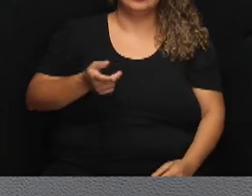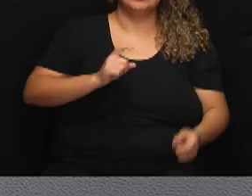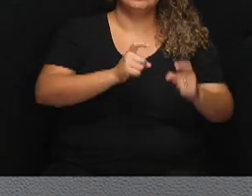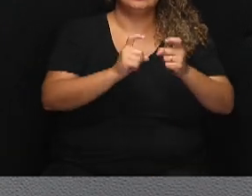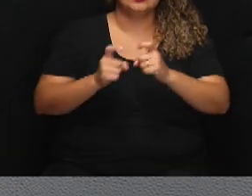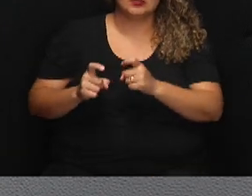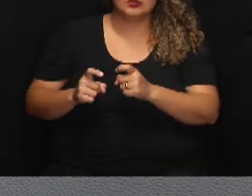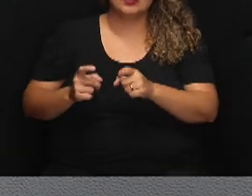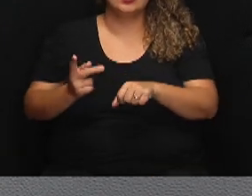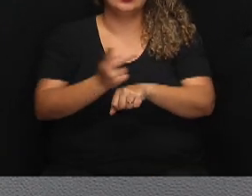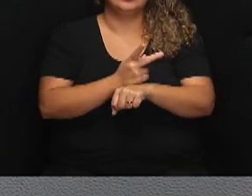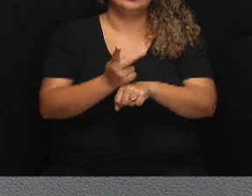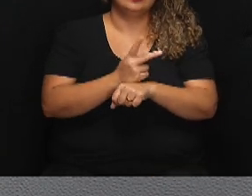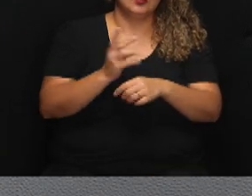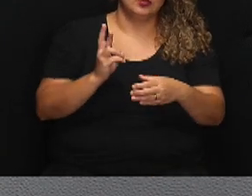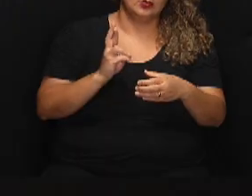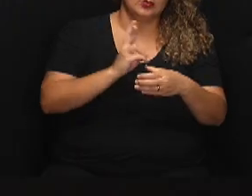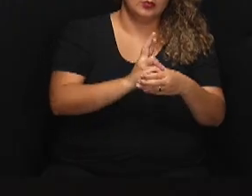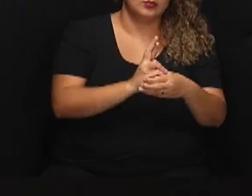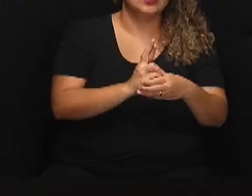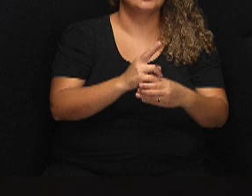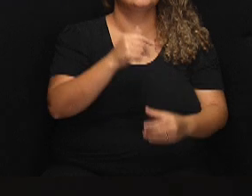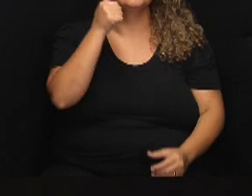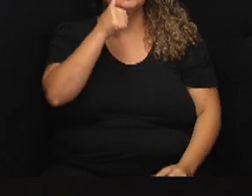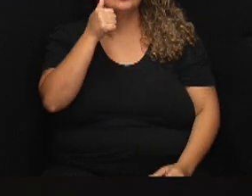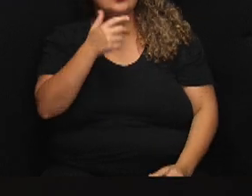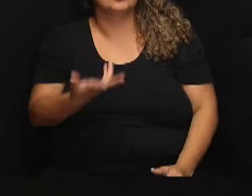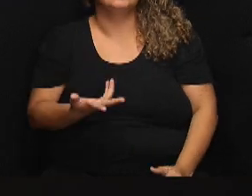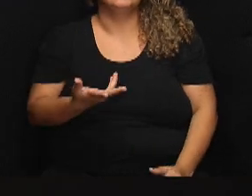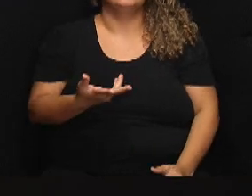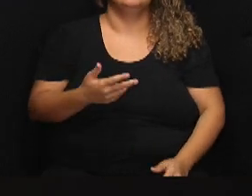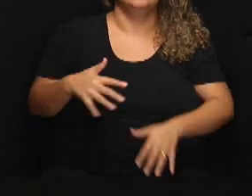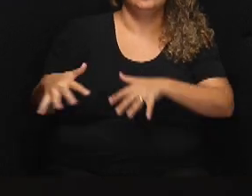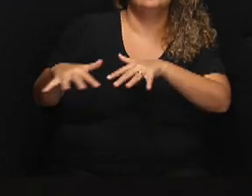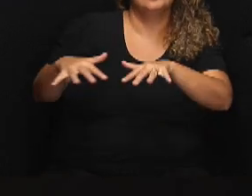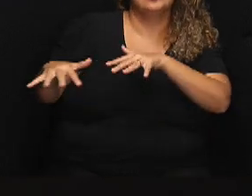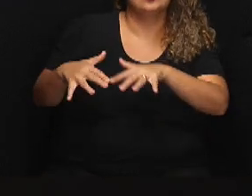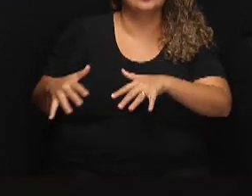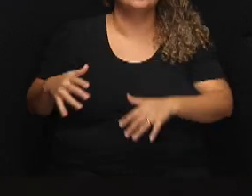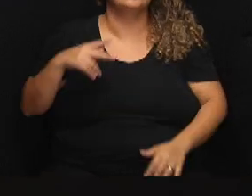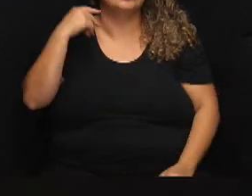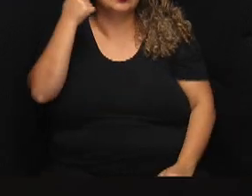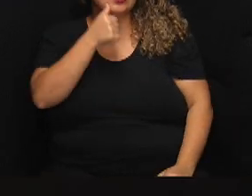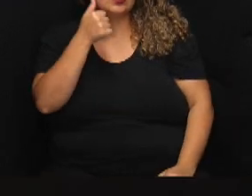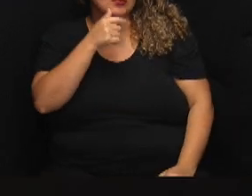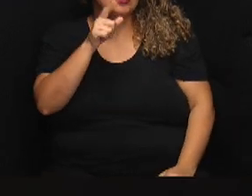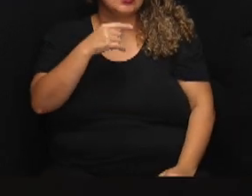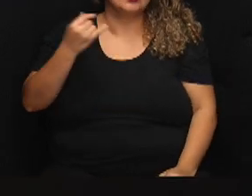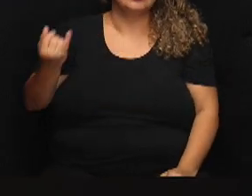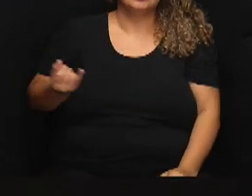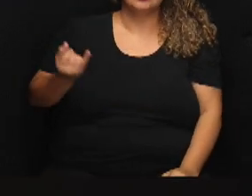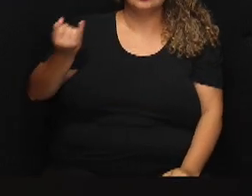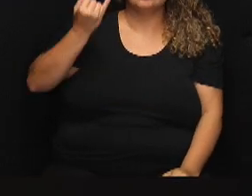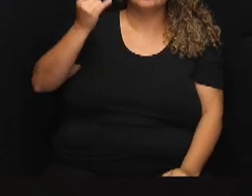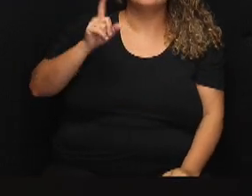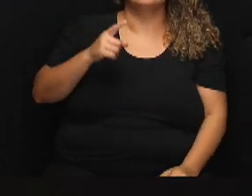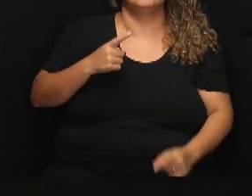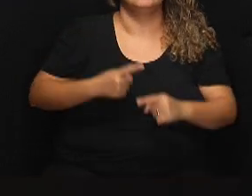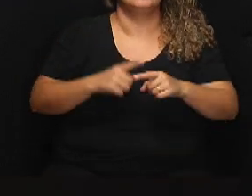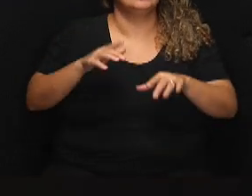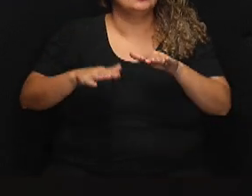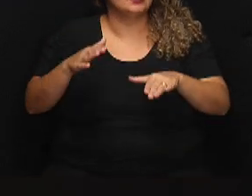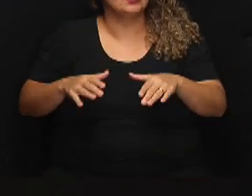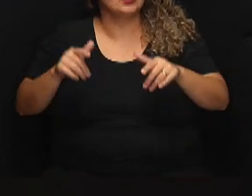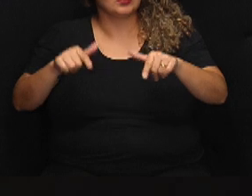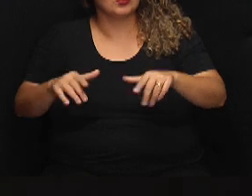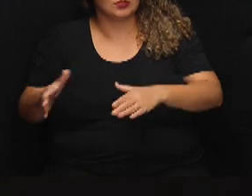a Procuradoria da Mulher, a gente discutiu com os movimentos de mulheres que tem aqui na cidade, e isso é muito importante porque muitas vezes o espaço